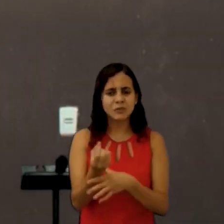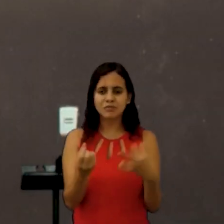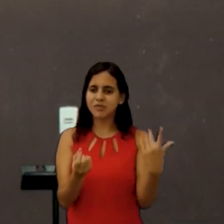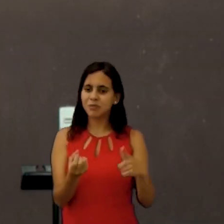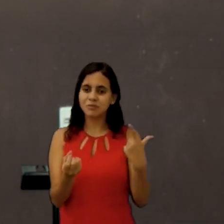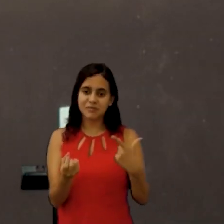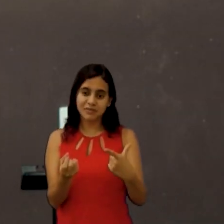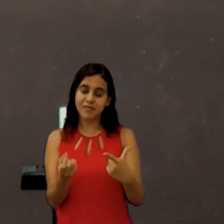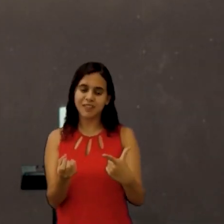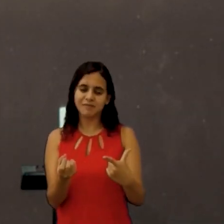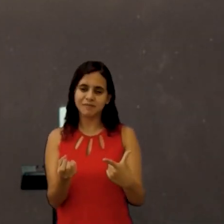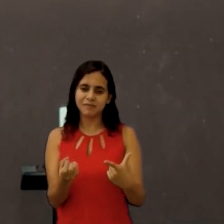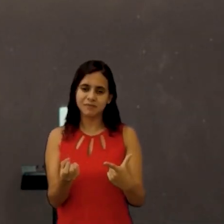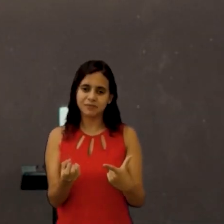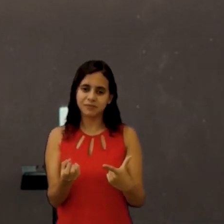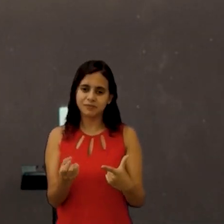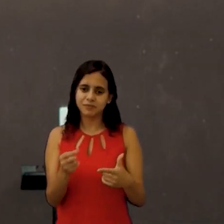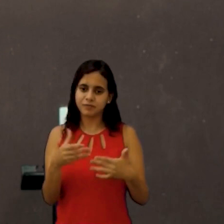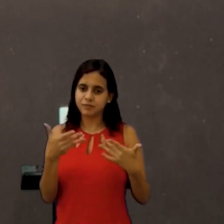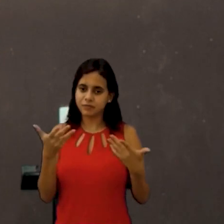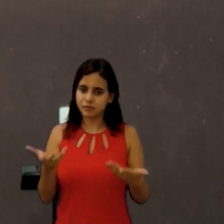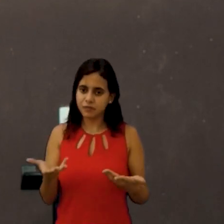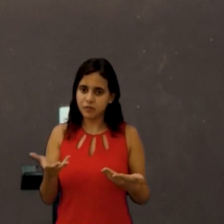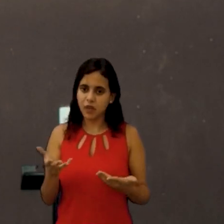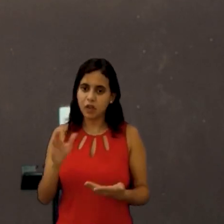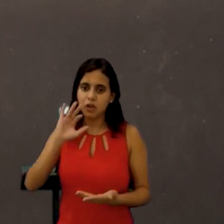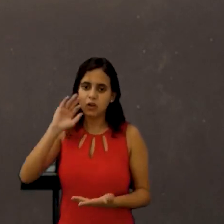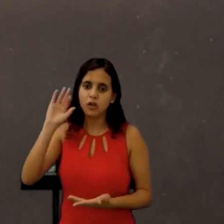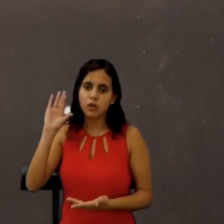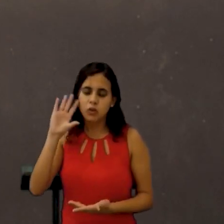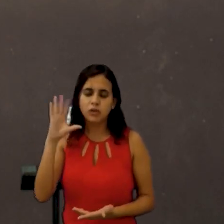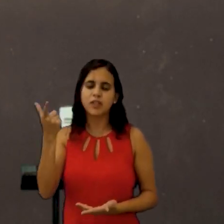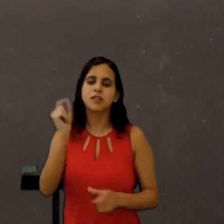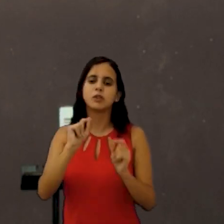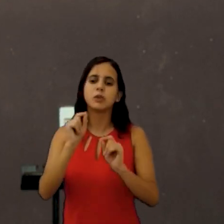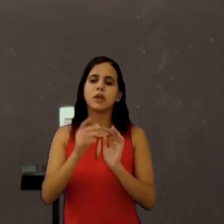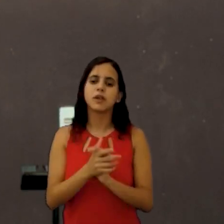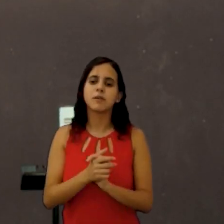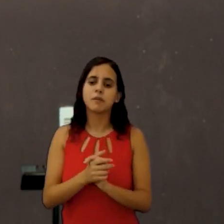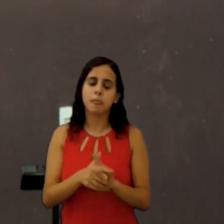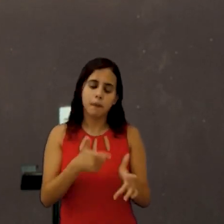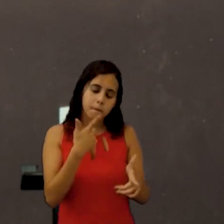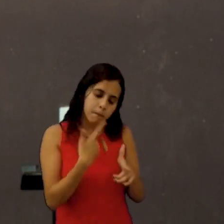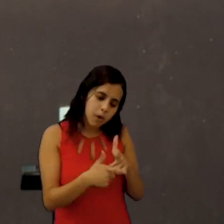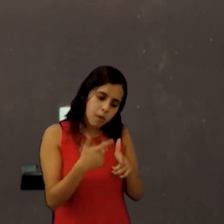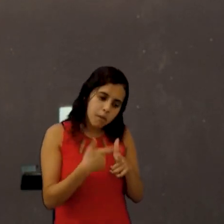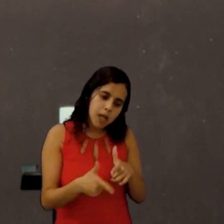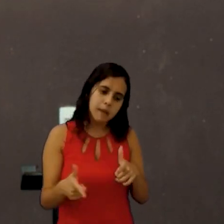Insegurança. E aí, o efeito natural com o tempo é o quê? Problemas, guerra, falta de